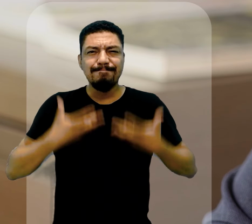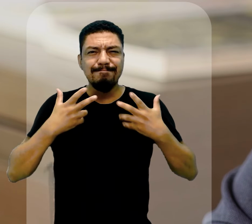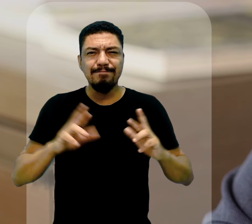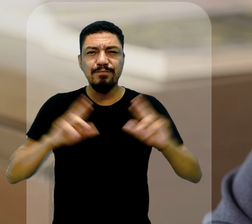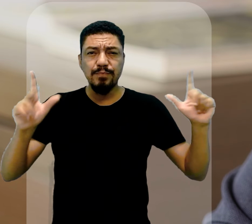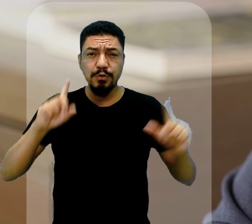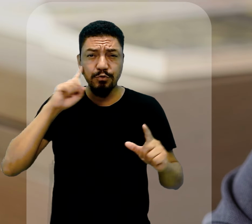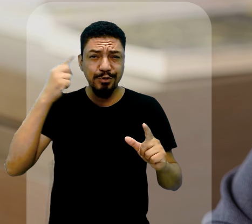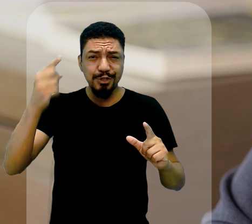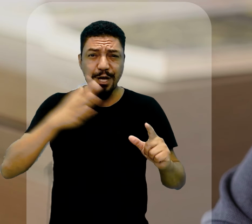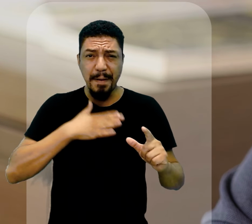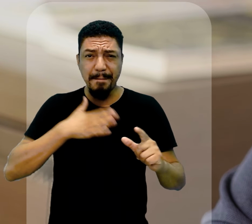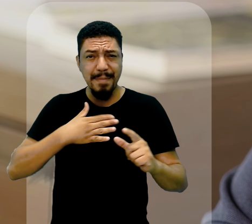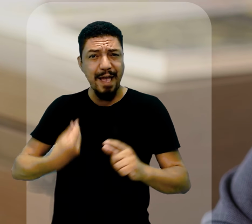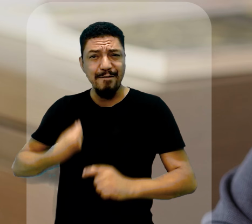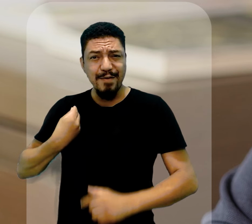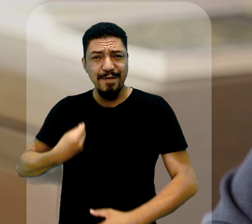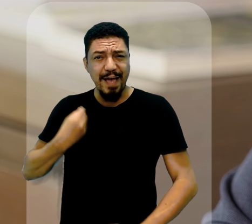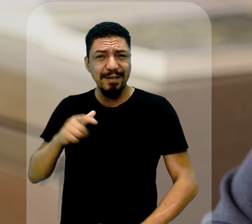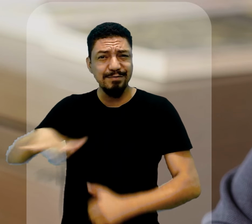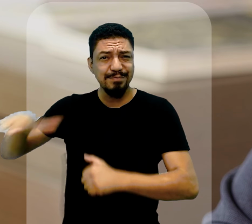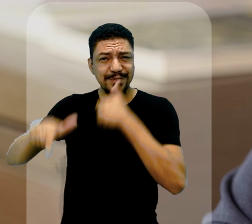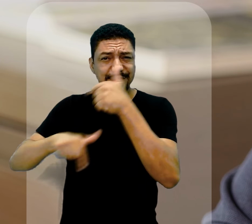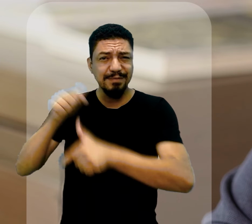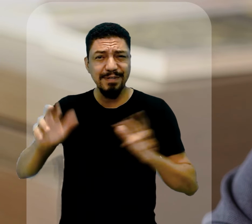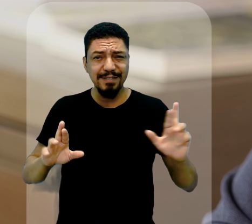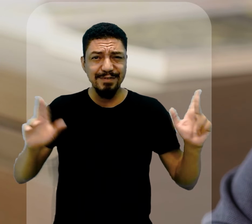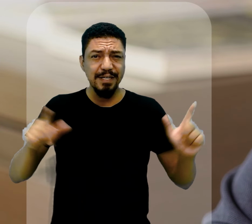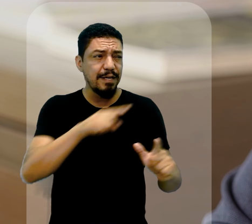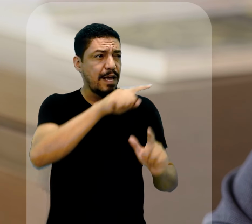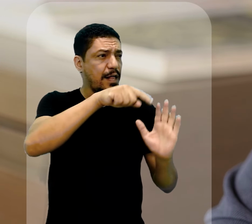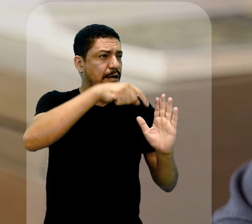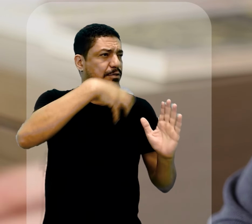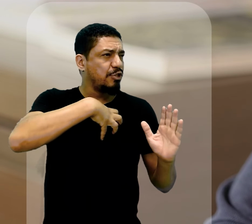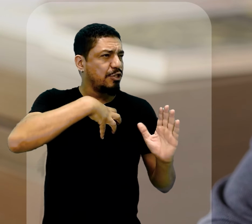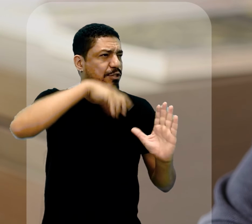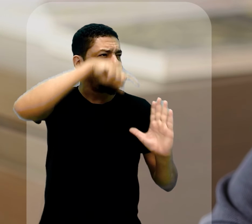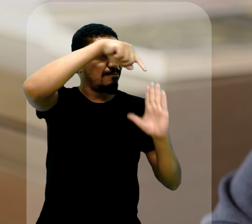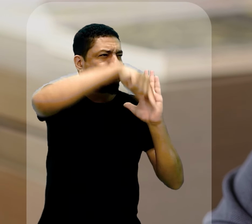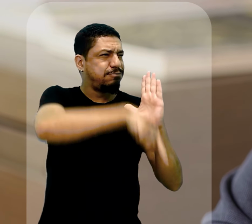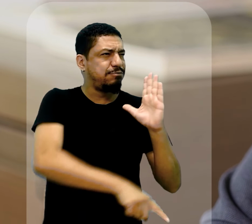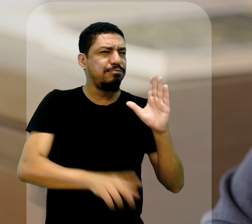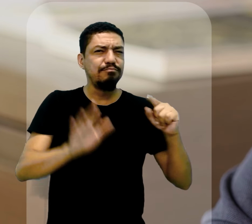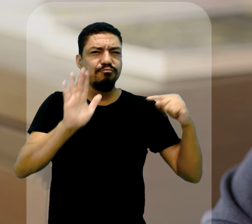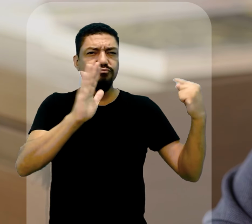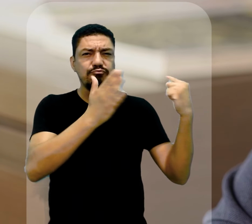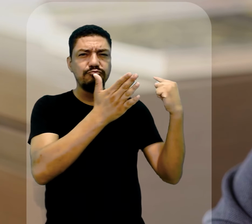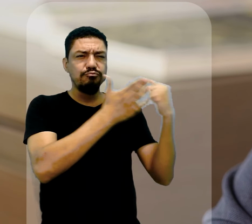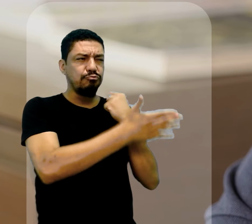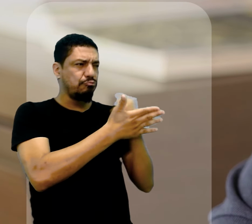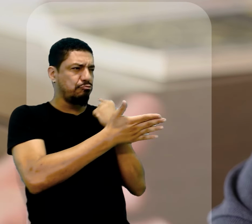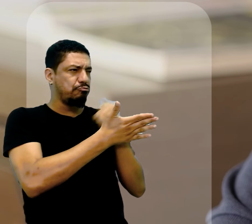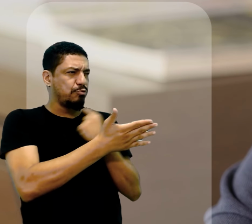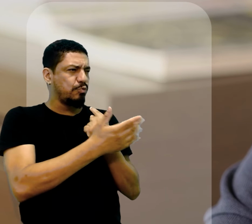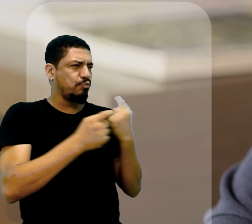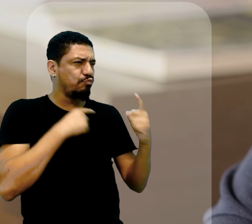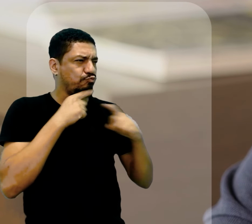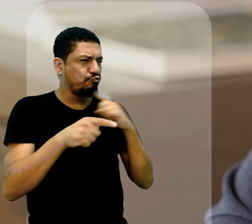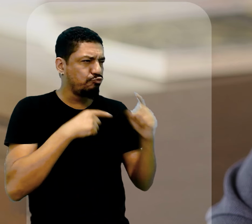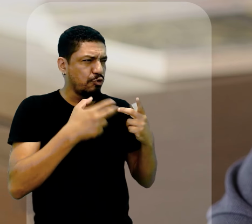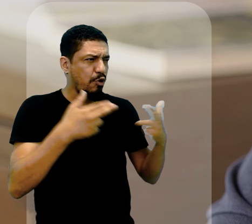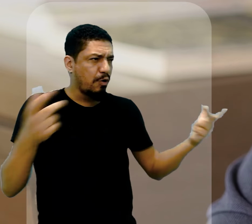que tem uma profundidade muito grande nos seus questionamentos, que usa a cognição muito